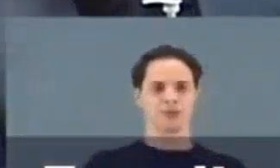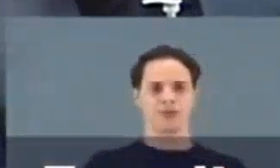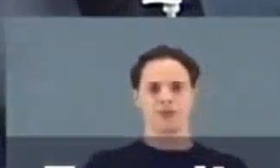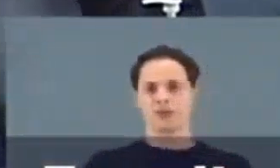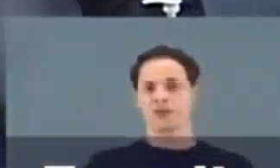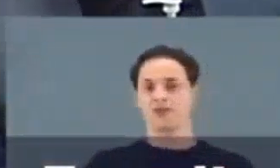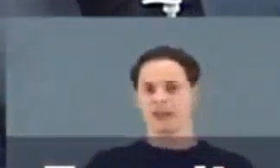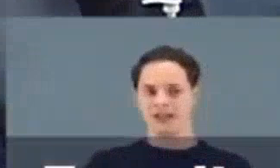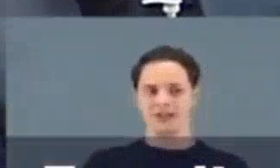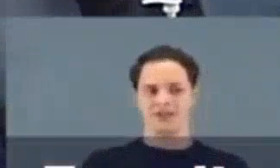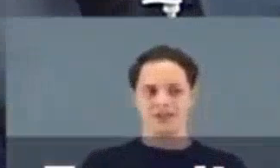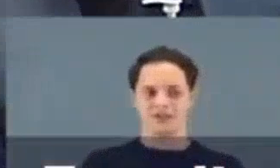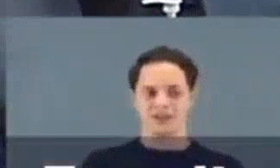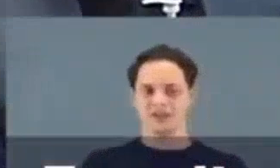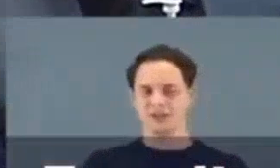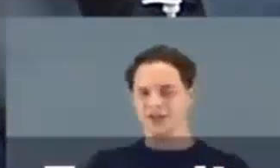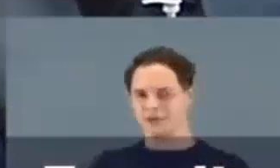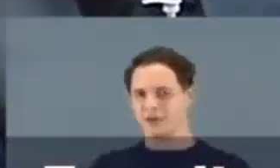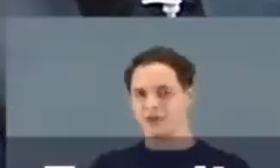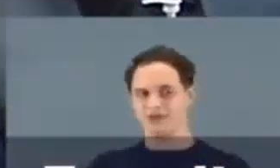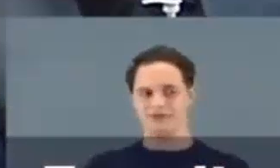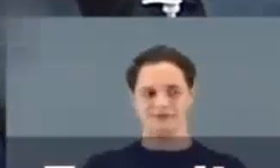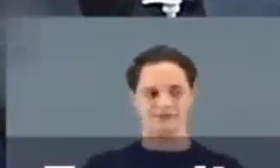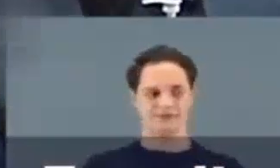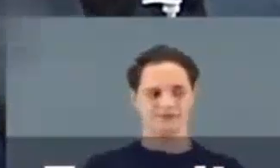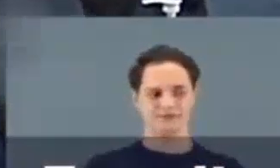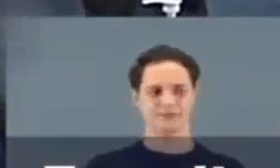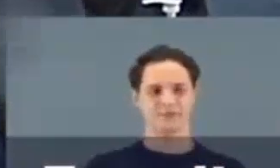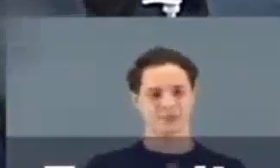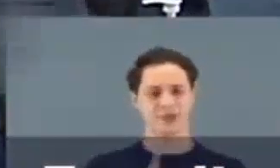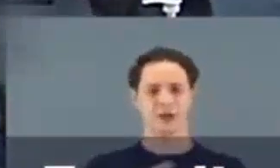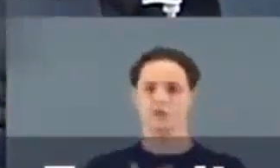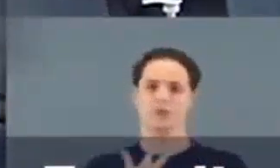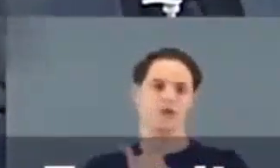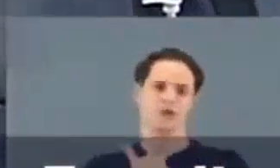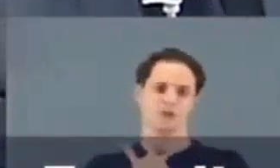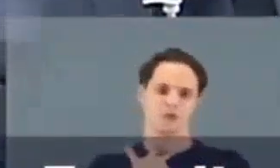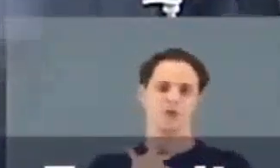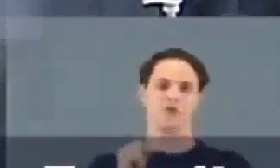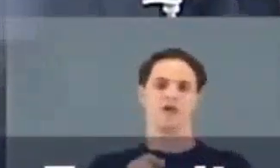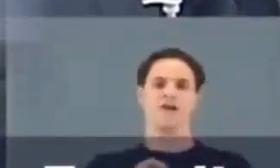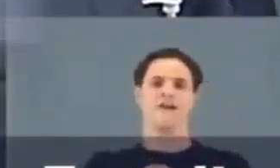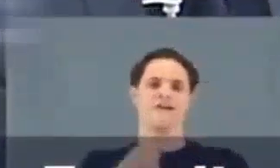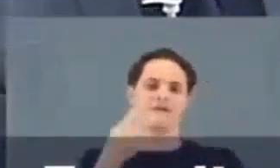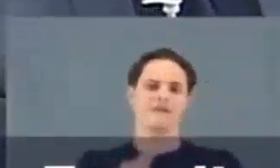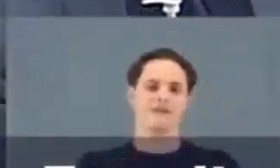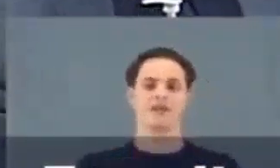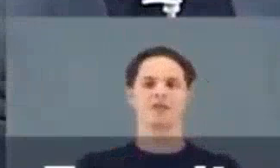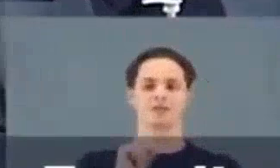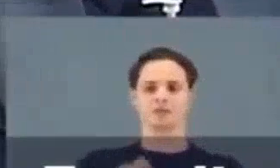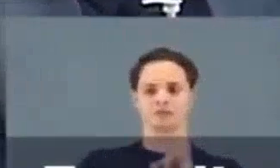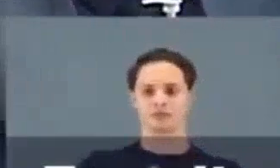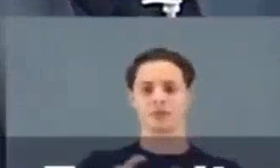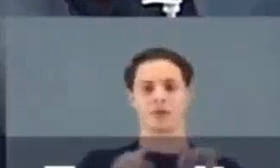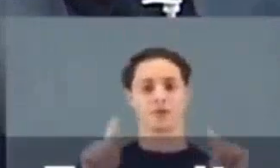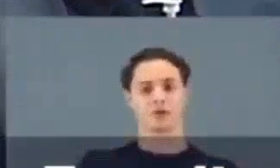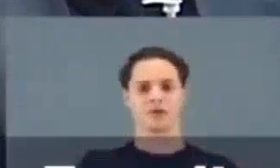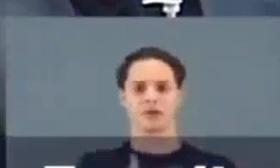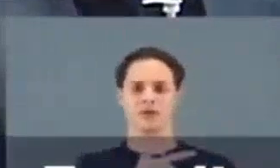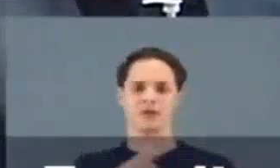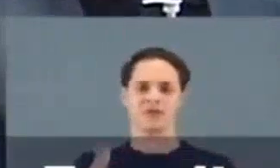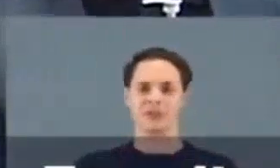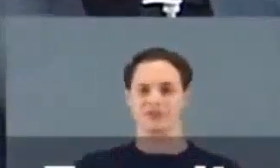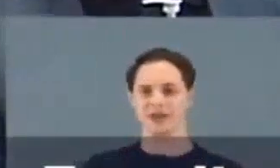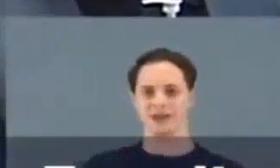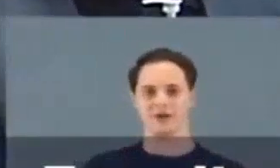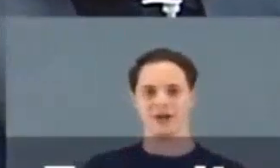alguns dados ali e entregar o relatório final. Eu não posso afirmar para a senhora acerca desse pedido, porque eu não tenho conhecimento. E não